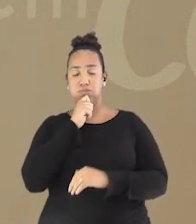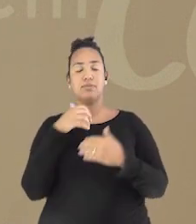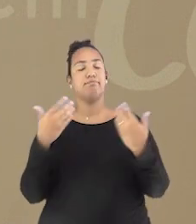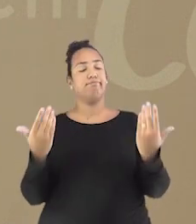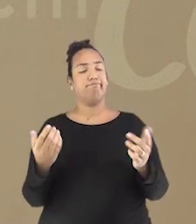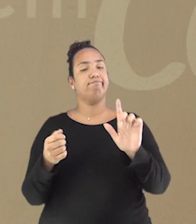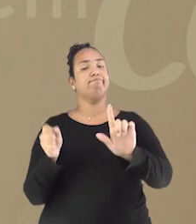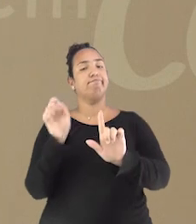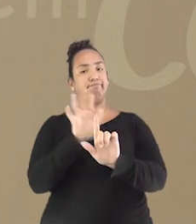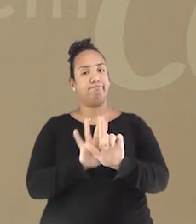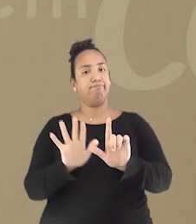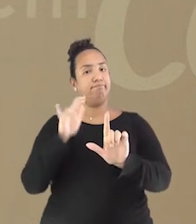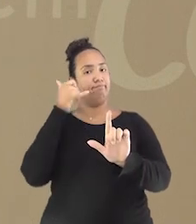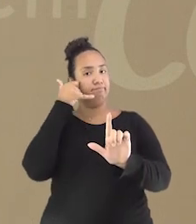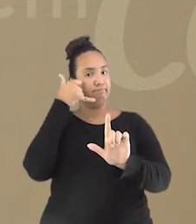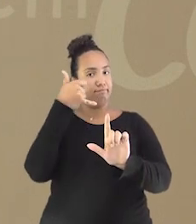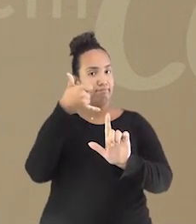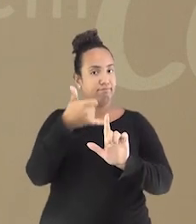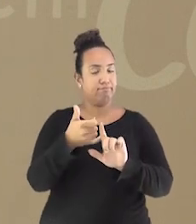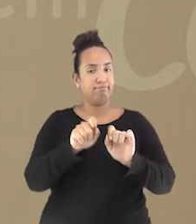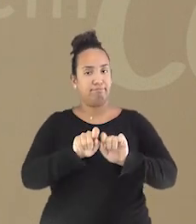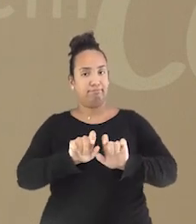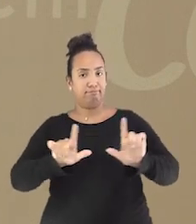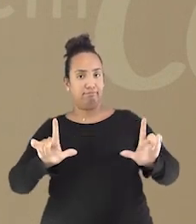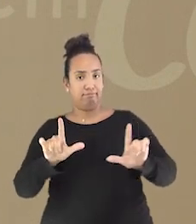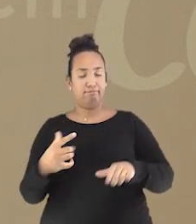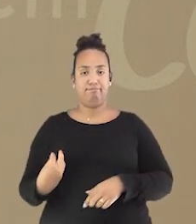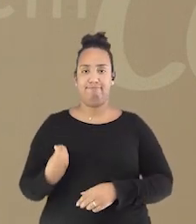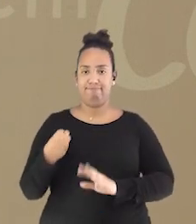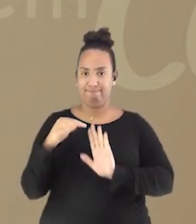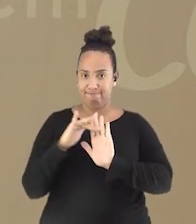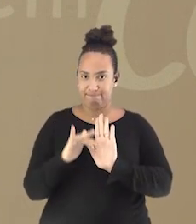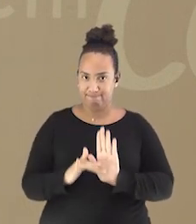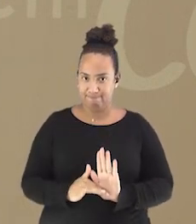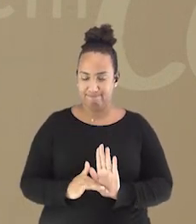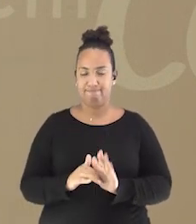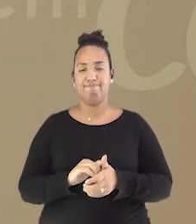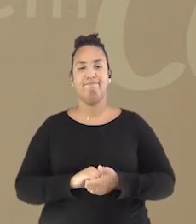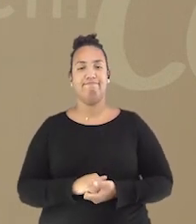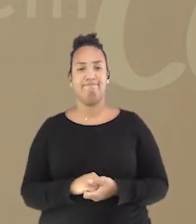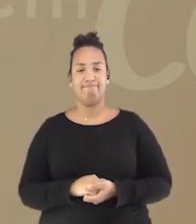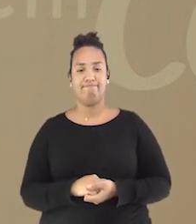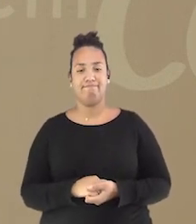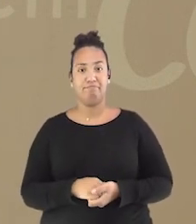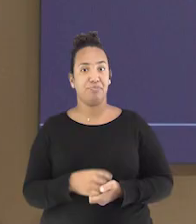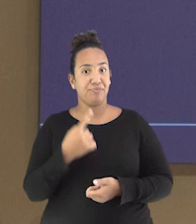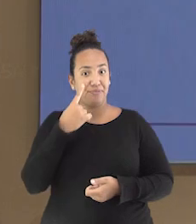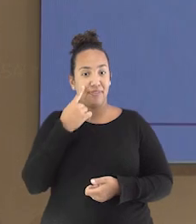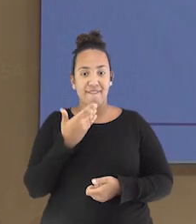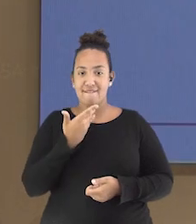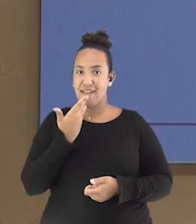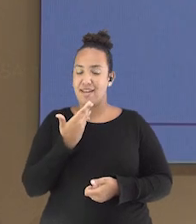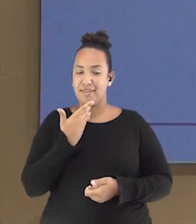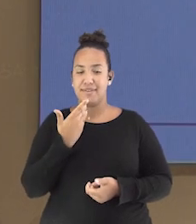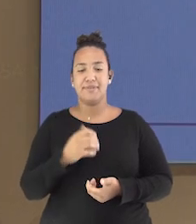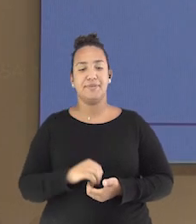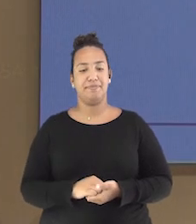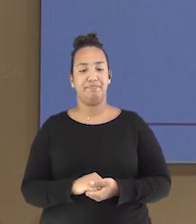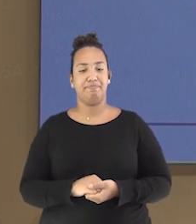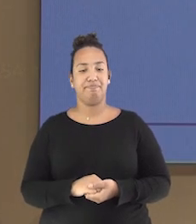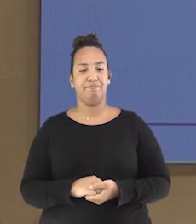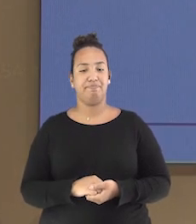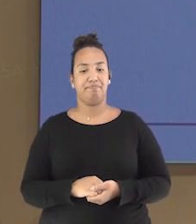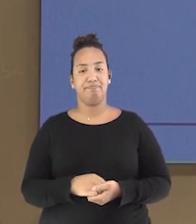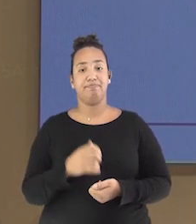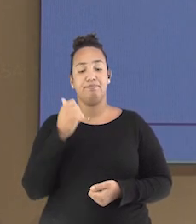para o QR Code que aparece aí na tela da sua TV e marque sua presença. Viu só que fácil? A professora de